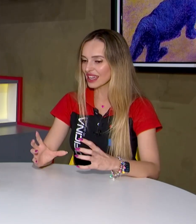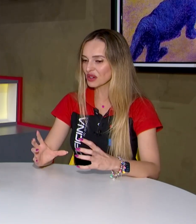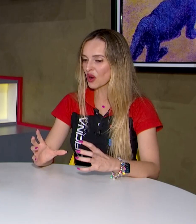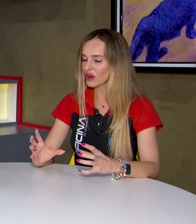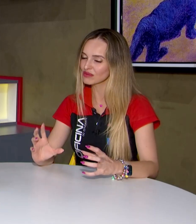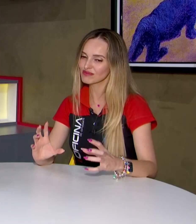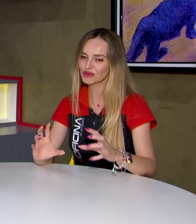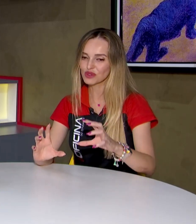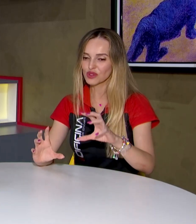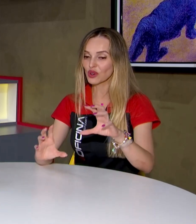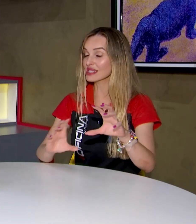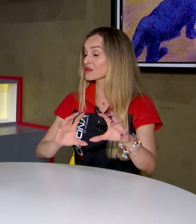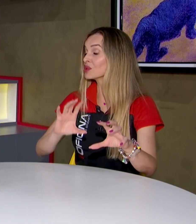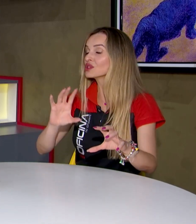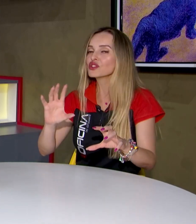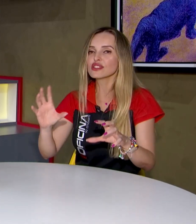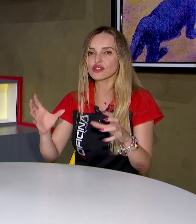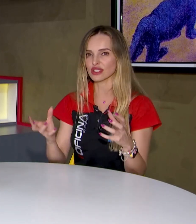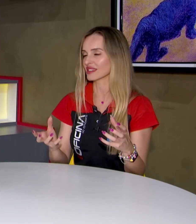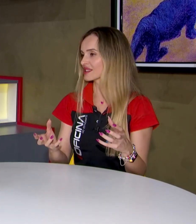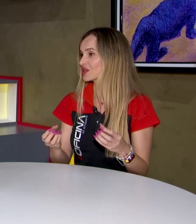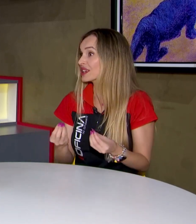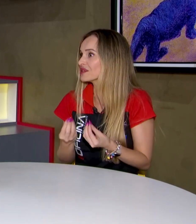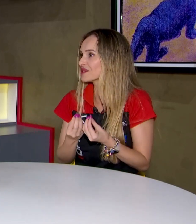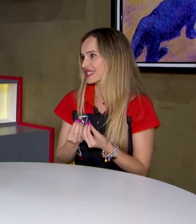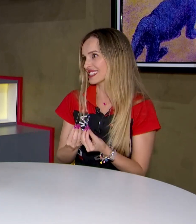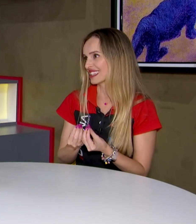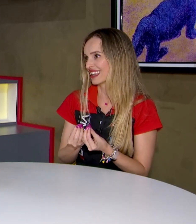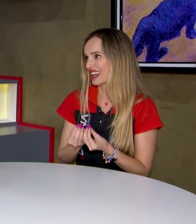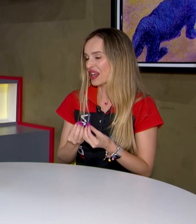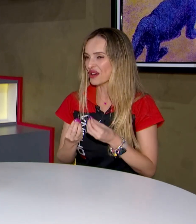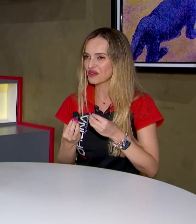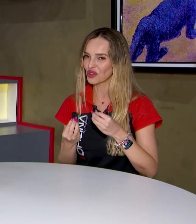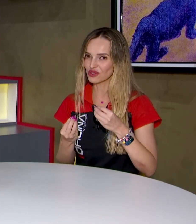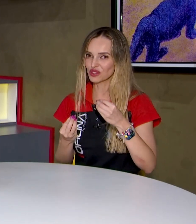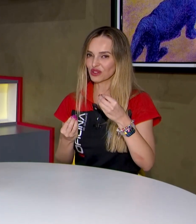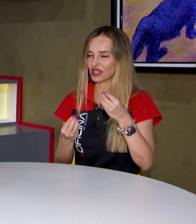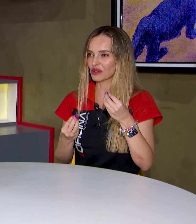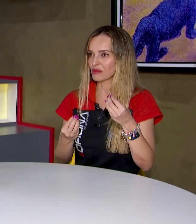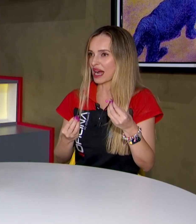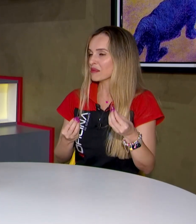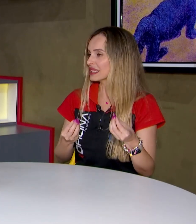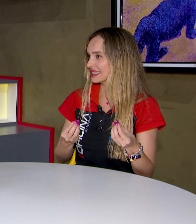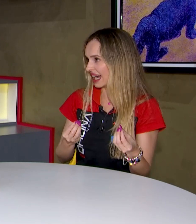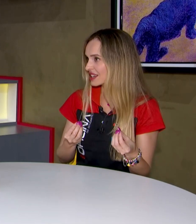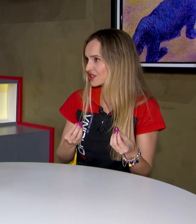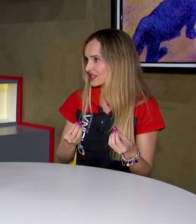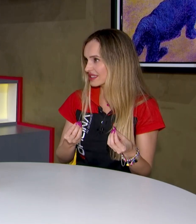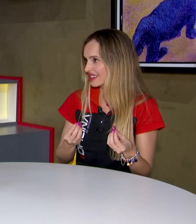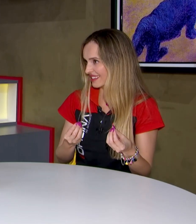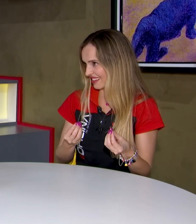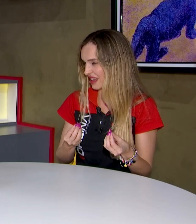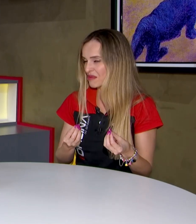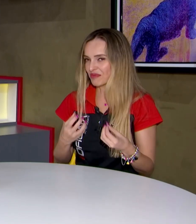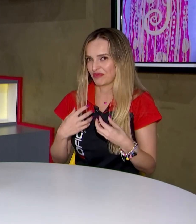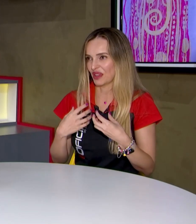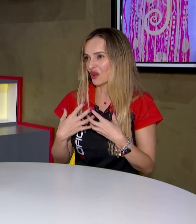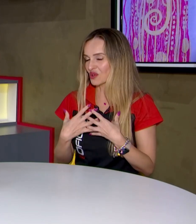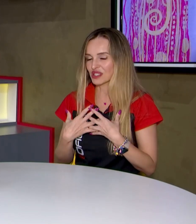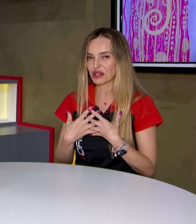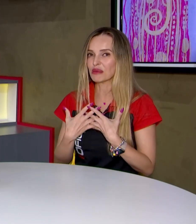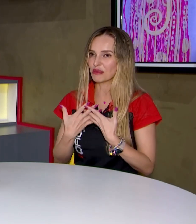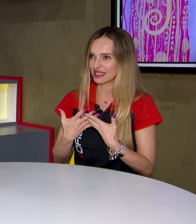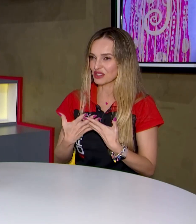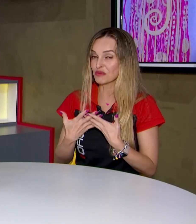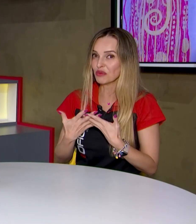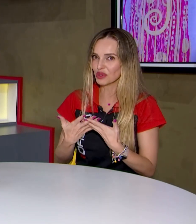Então, eram coisas muito distintas. E o que eu vou fazer? Eu vou no que eu tenho uma habilidade, né?